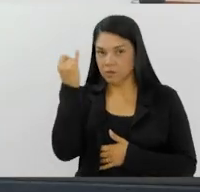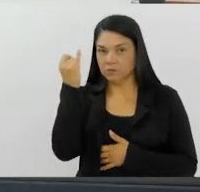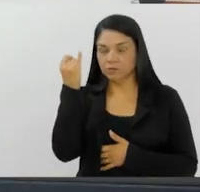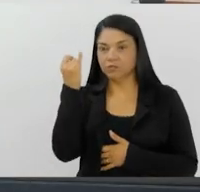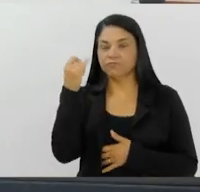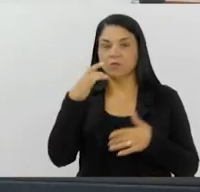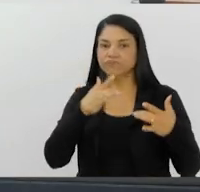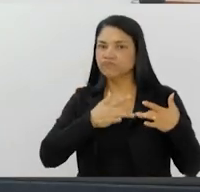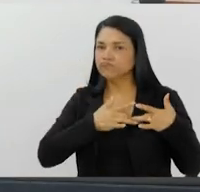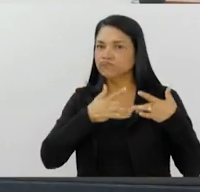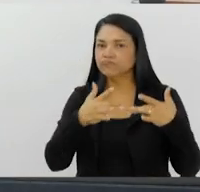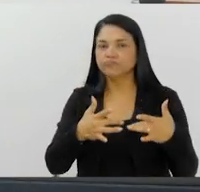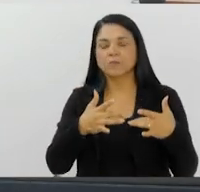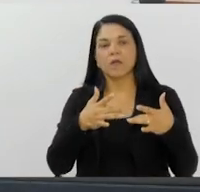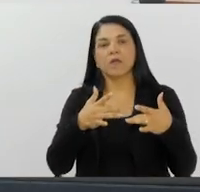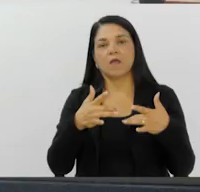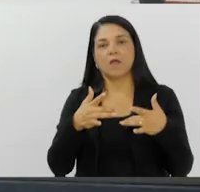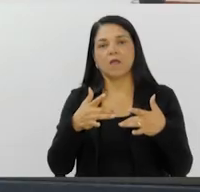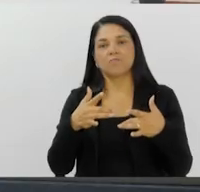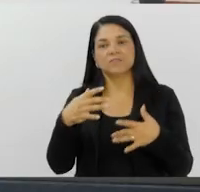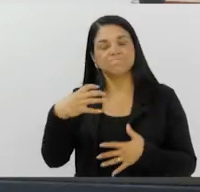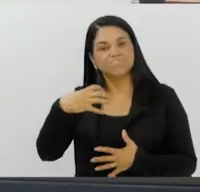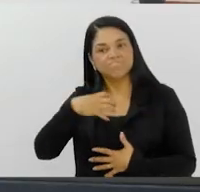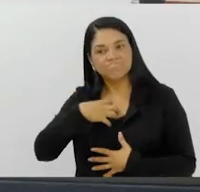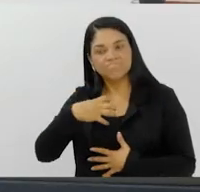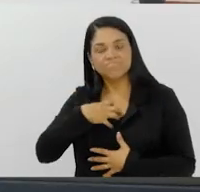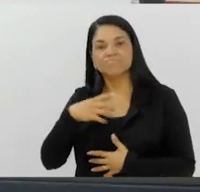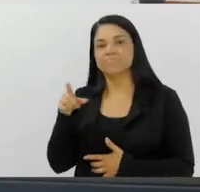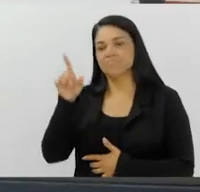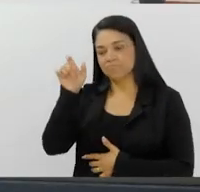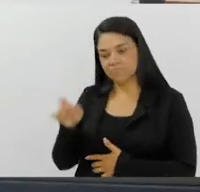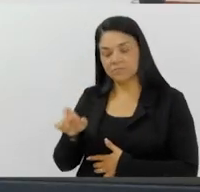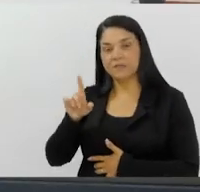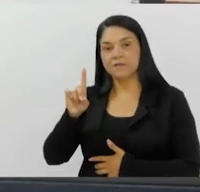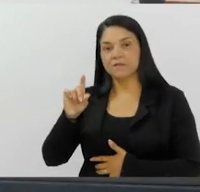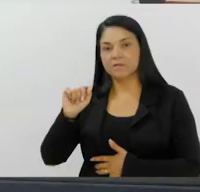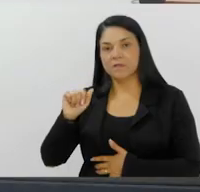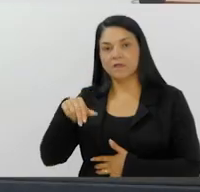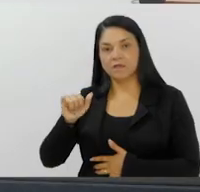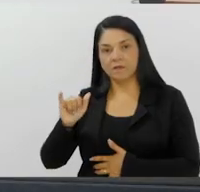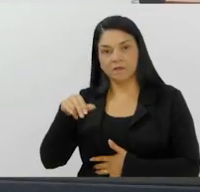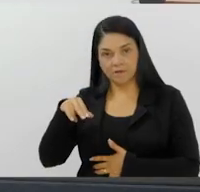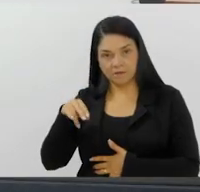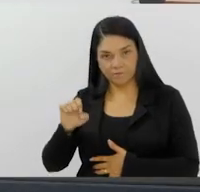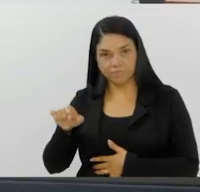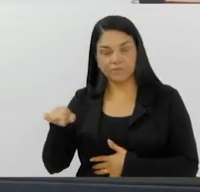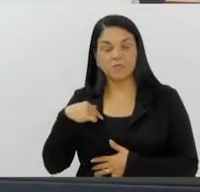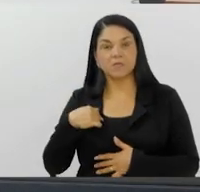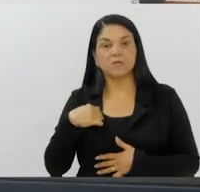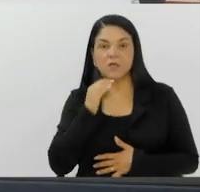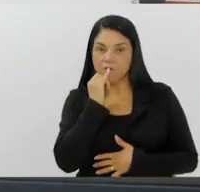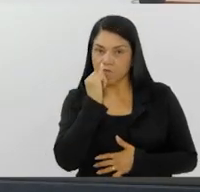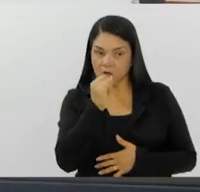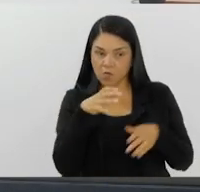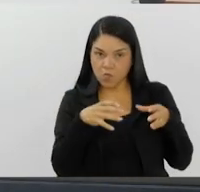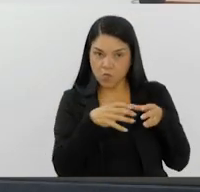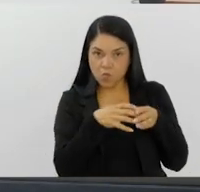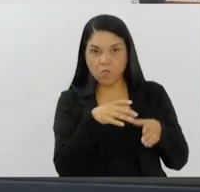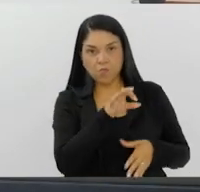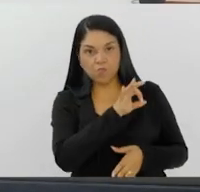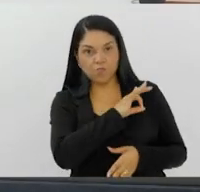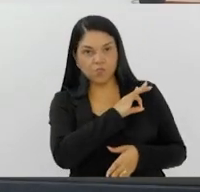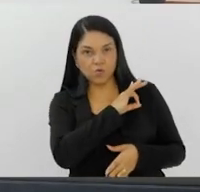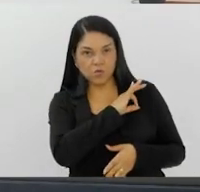solidarizarmos com esse sentir da daane e dizer que a corporação de forma alguma